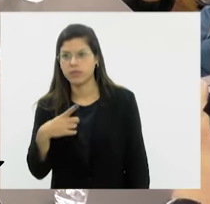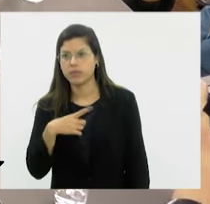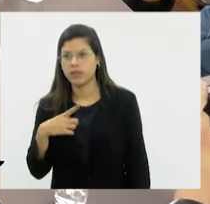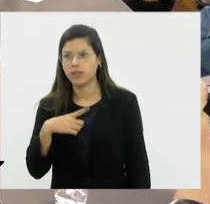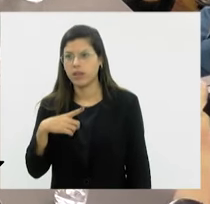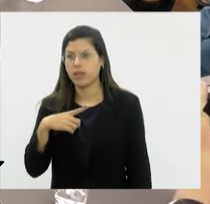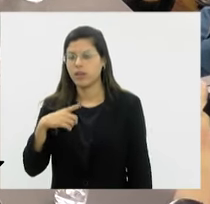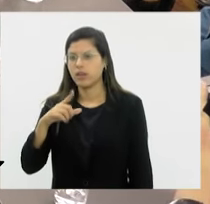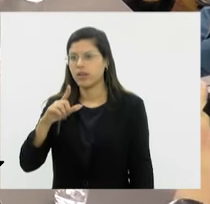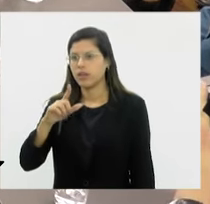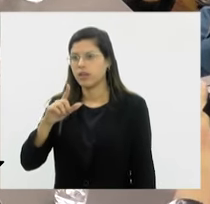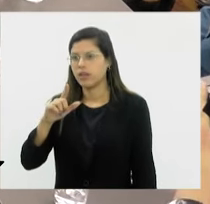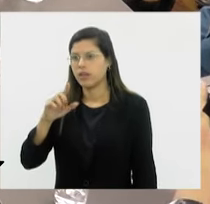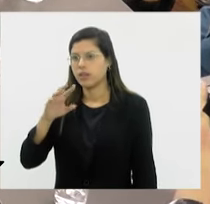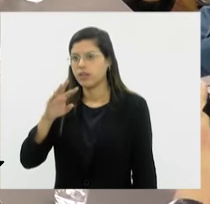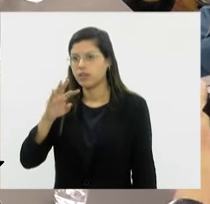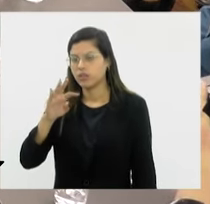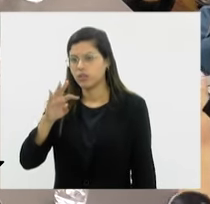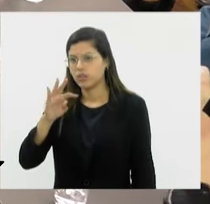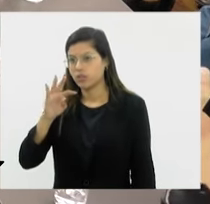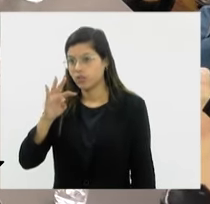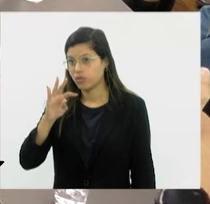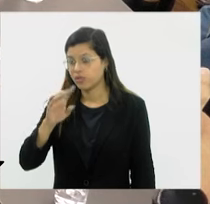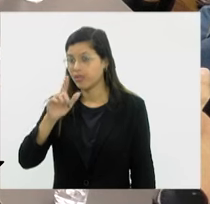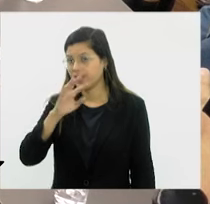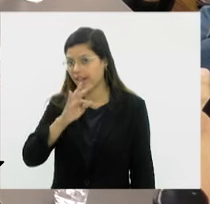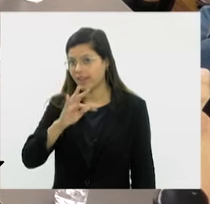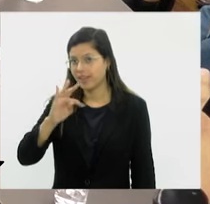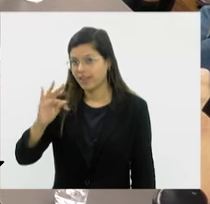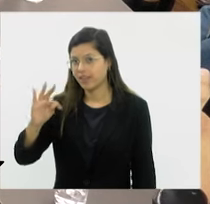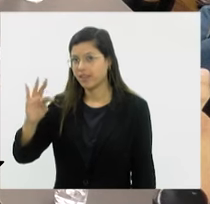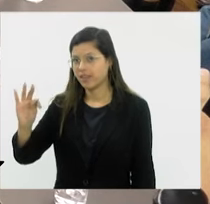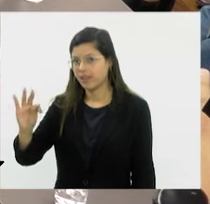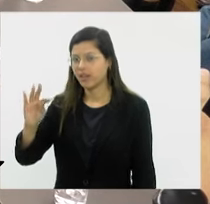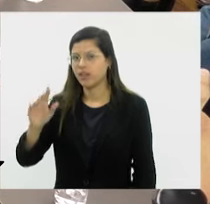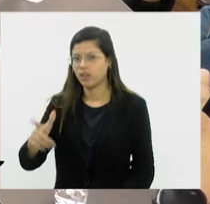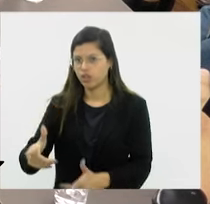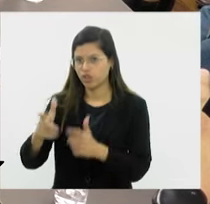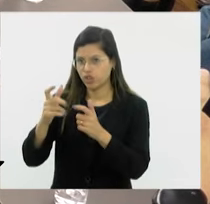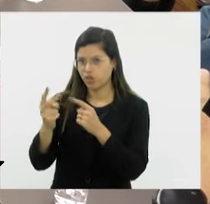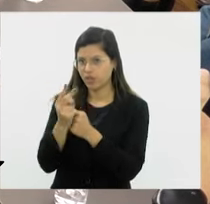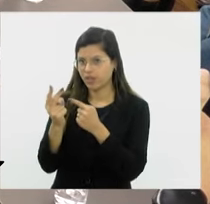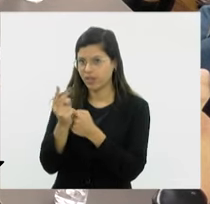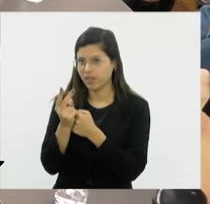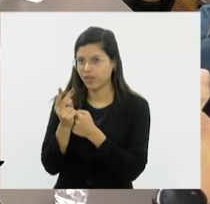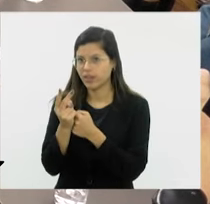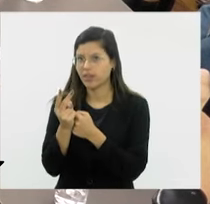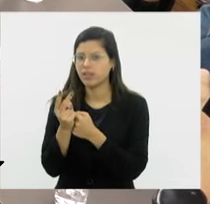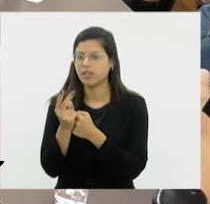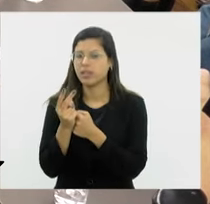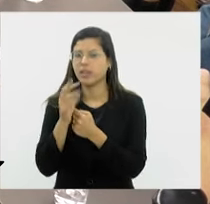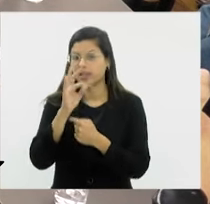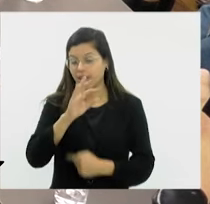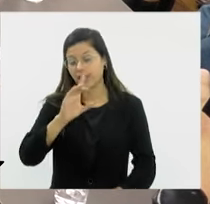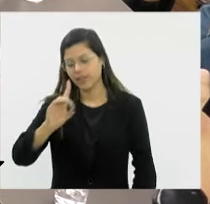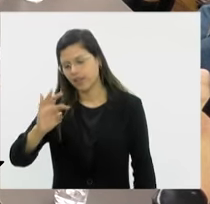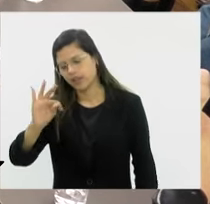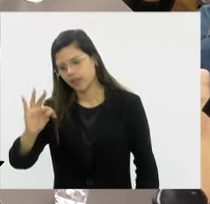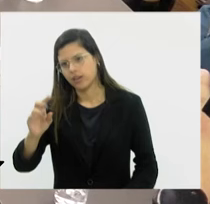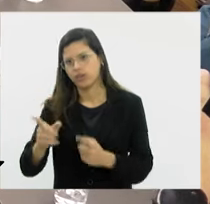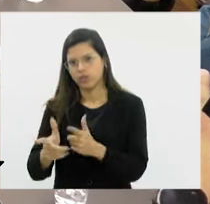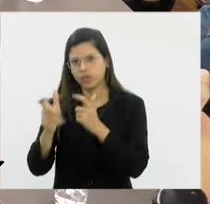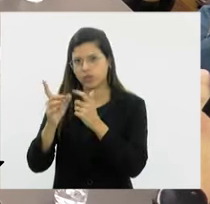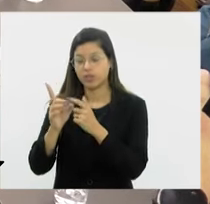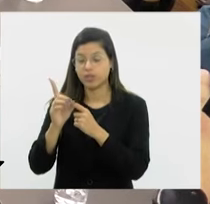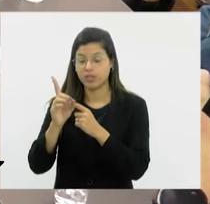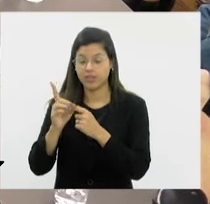TDT, tiro de defesa tático. Modalidade esportiva de tiro de defesa. São federações diferentes. Que simula situações reais de